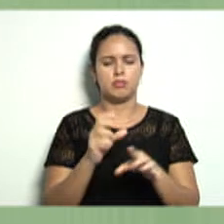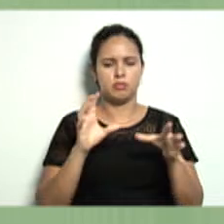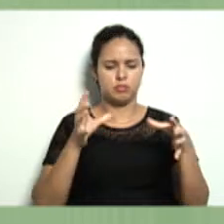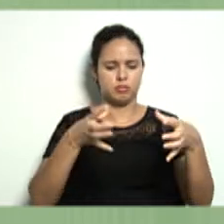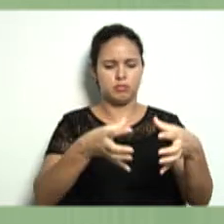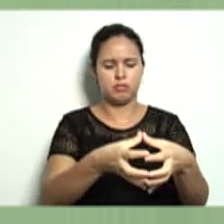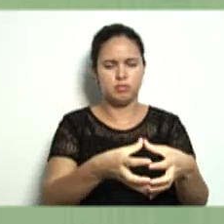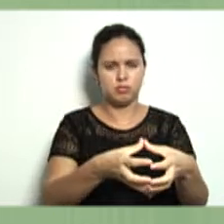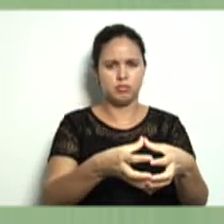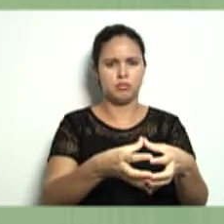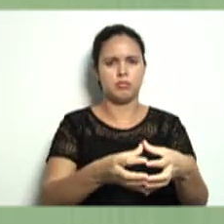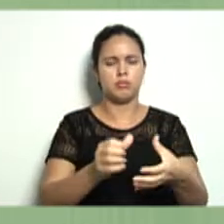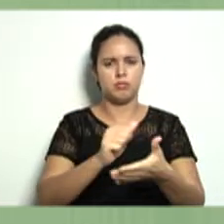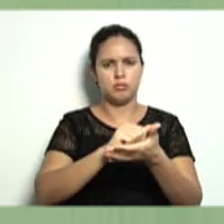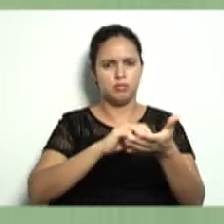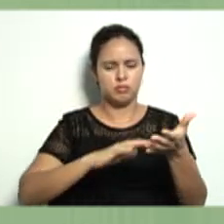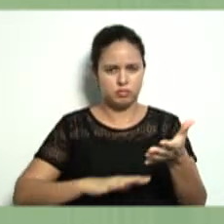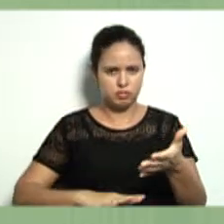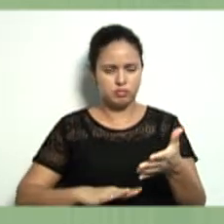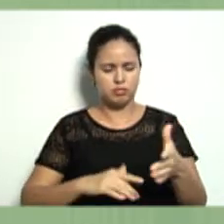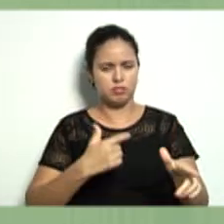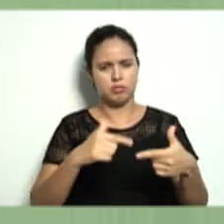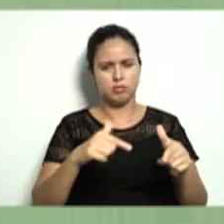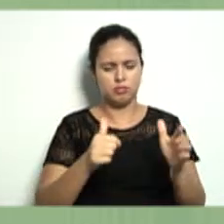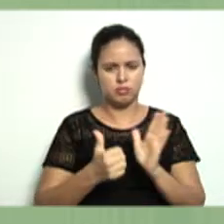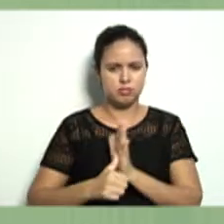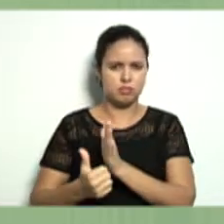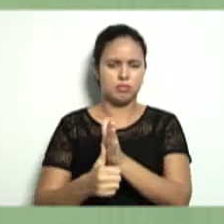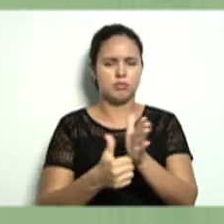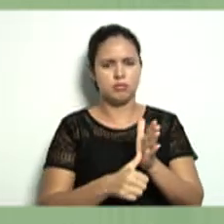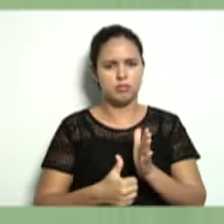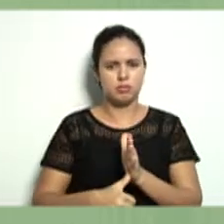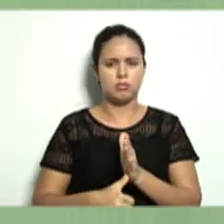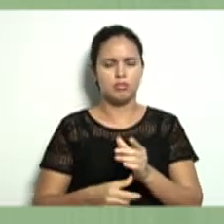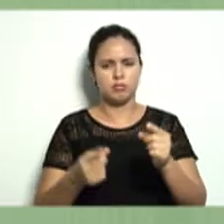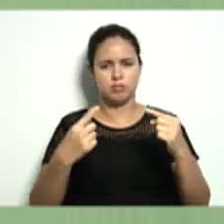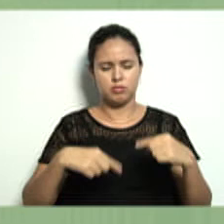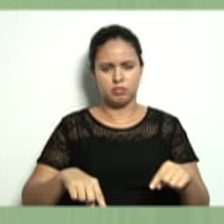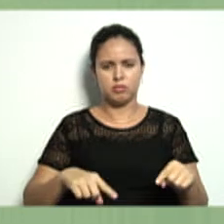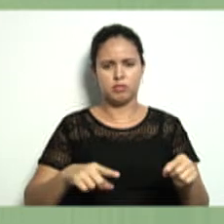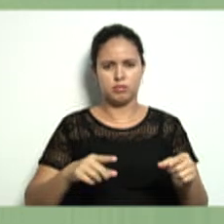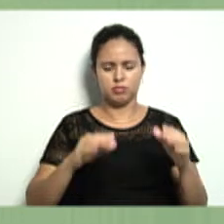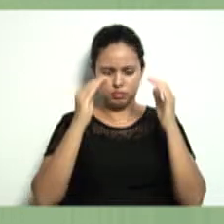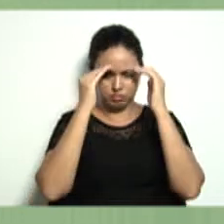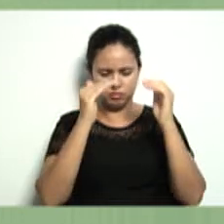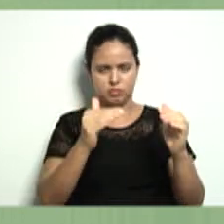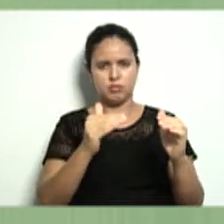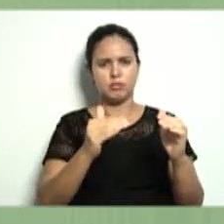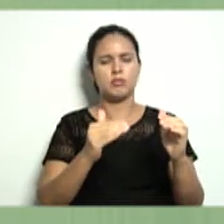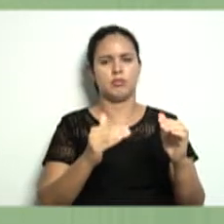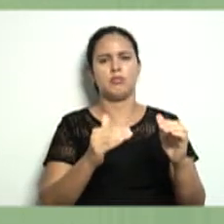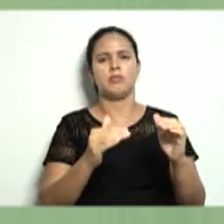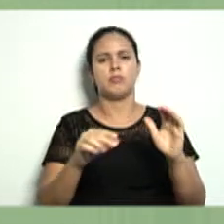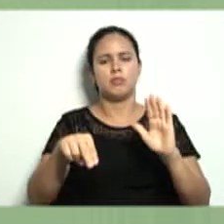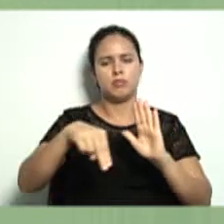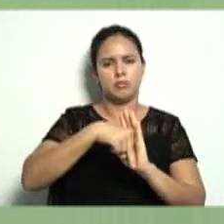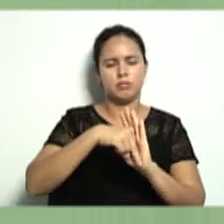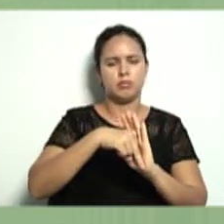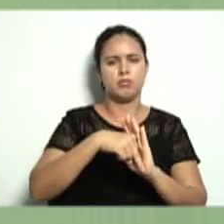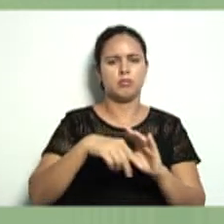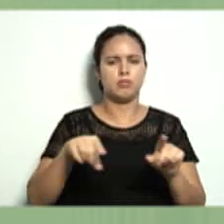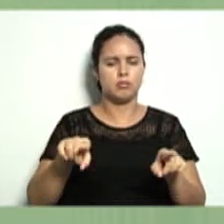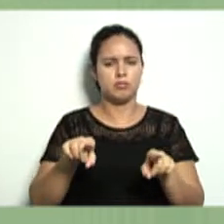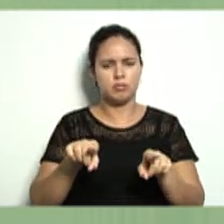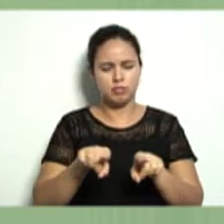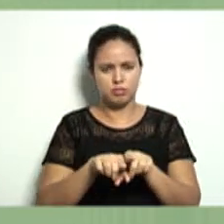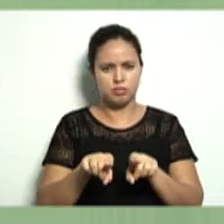centralizar as atividades dos colaboradores, cumprimento de normas, buscar o crescimento,